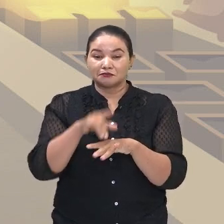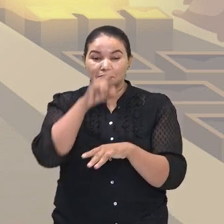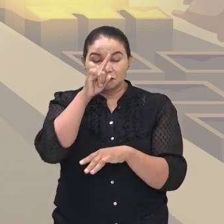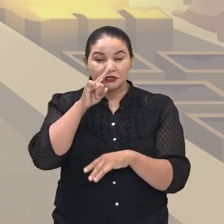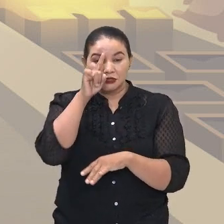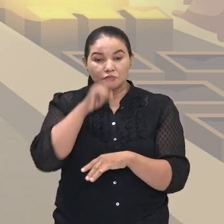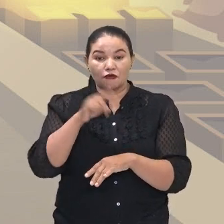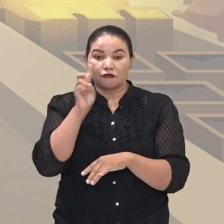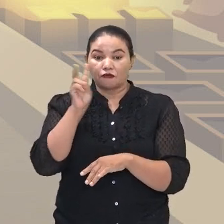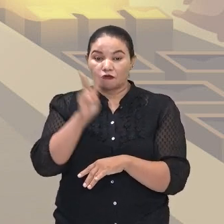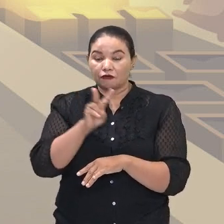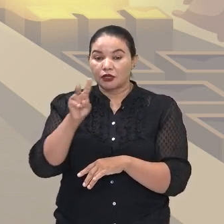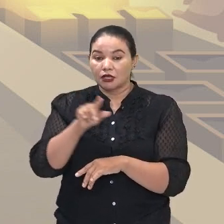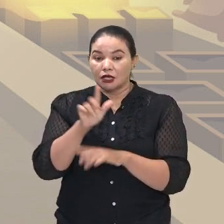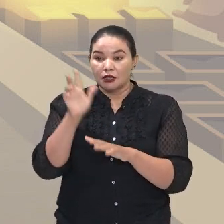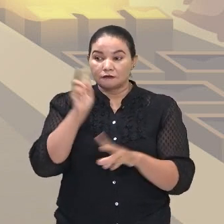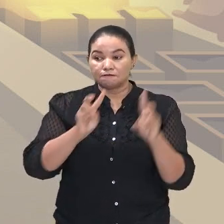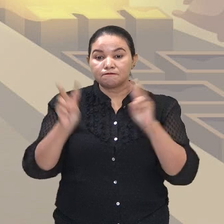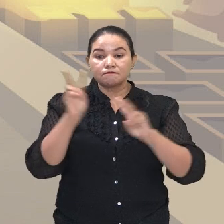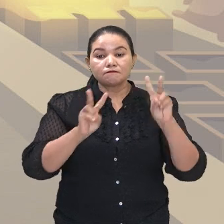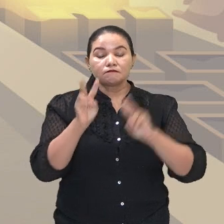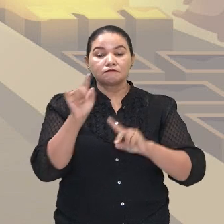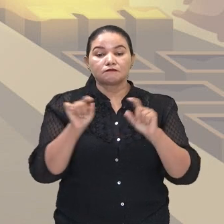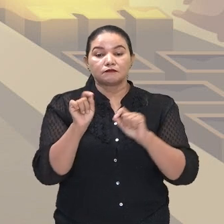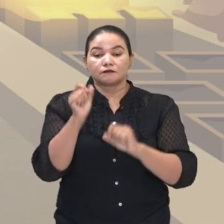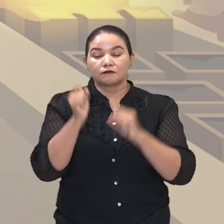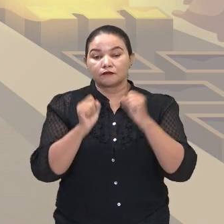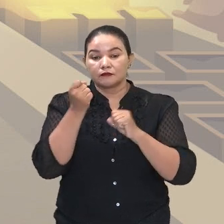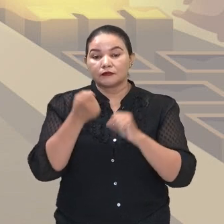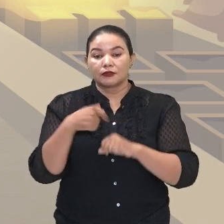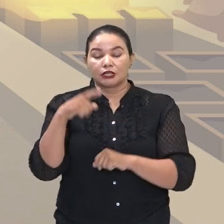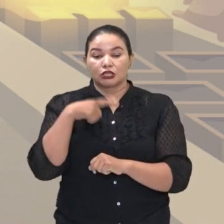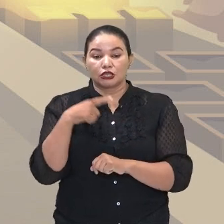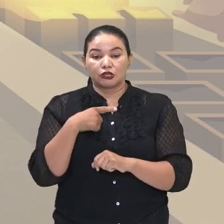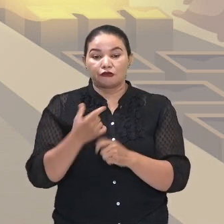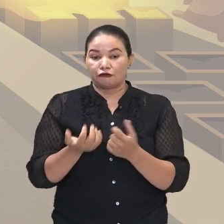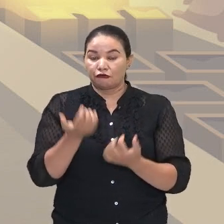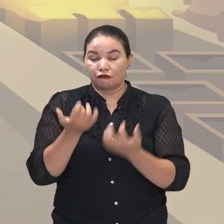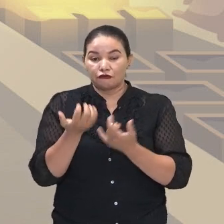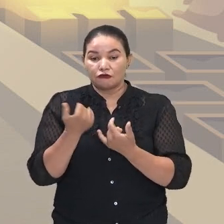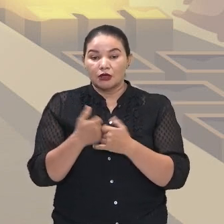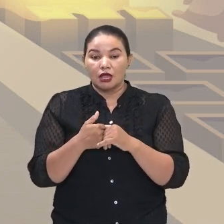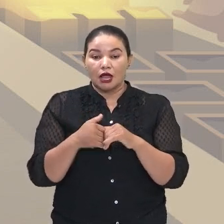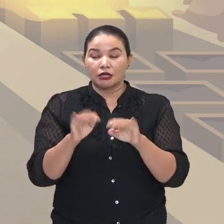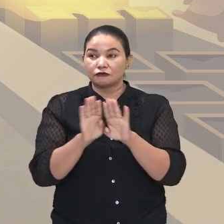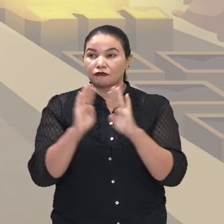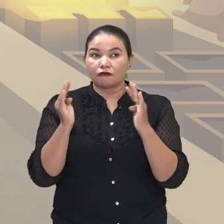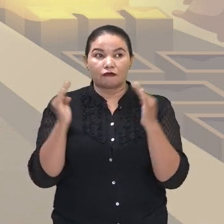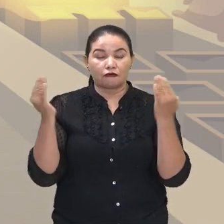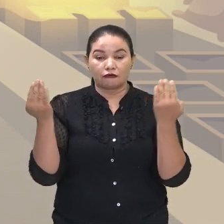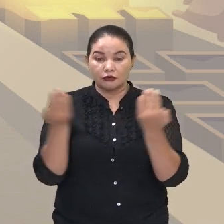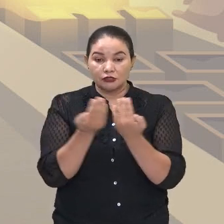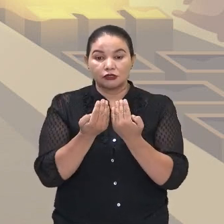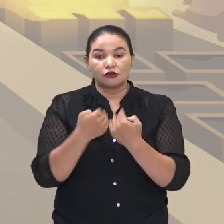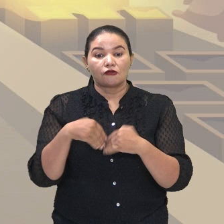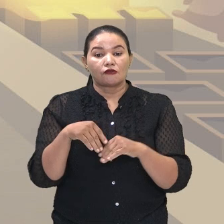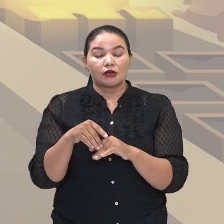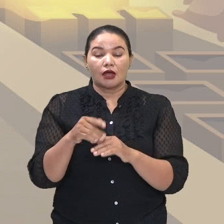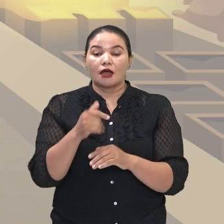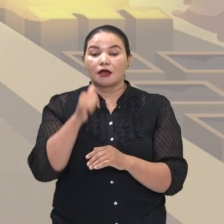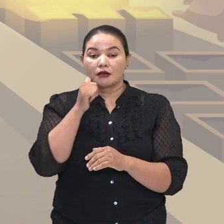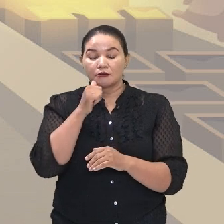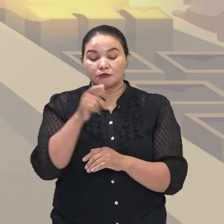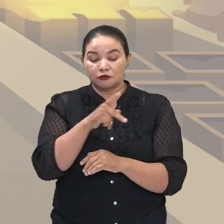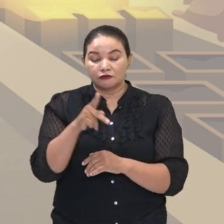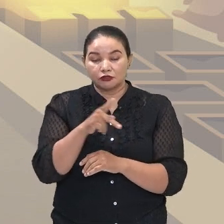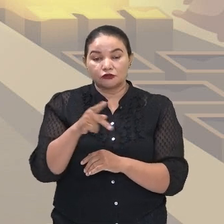nessa fábrica que nós temos fogo, que nós temos um ambiente fechado. Então, como a professora bem relatou agora há pouco,